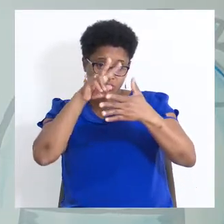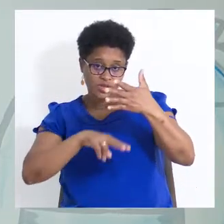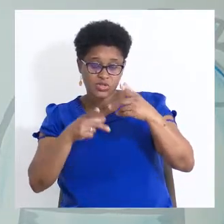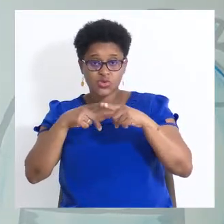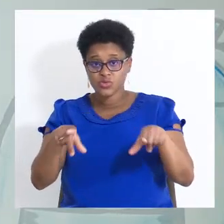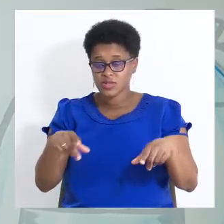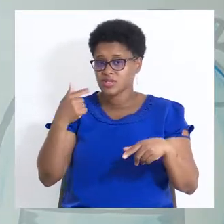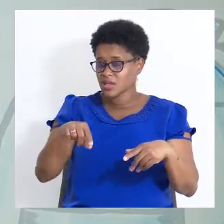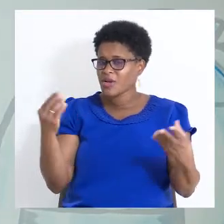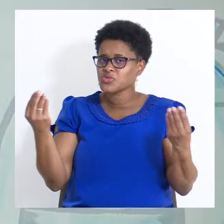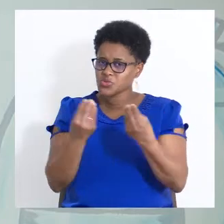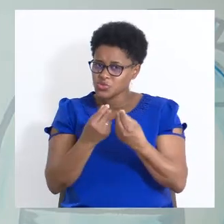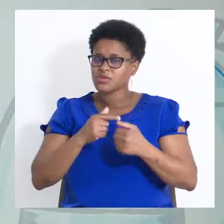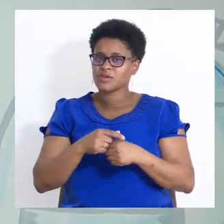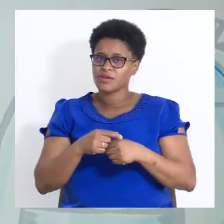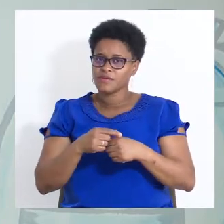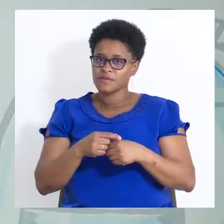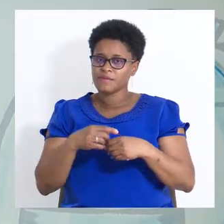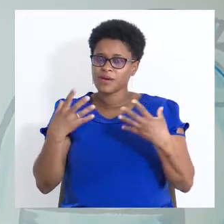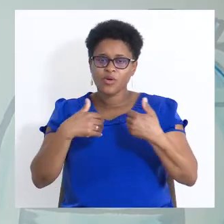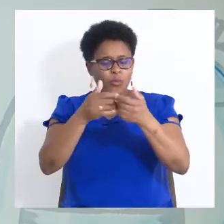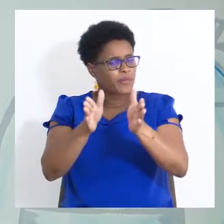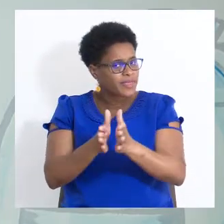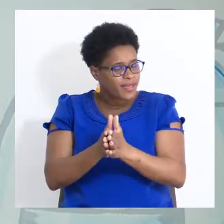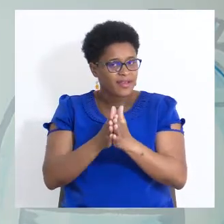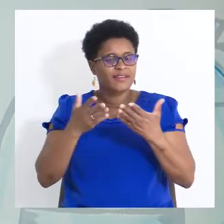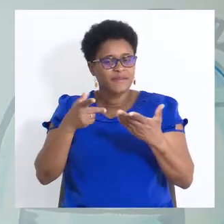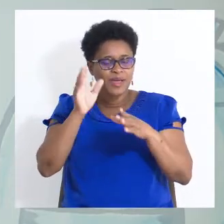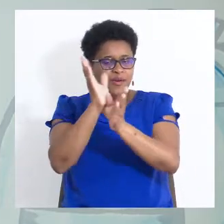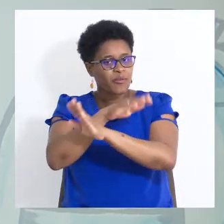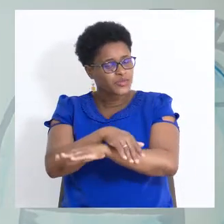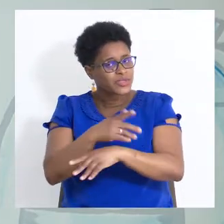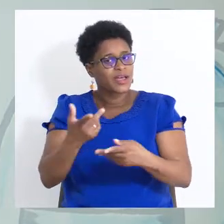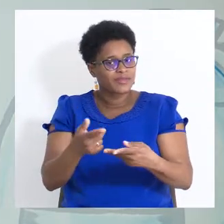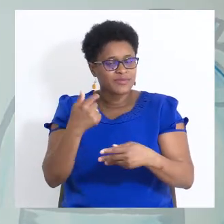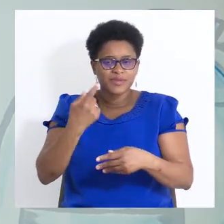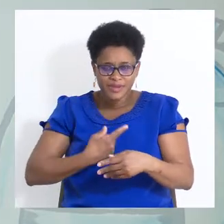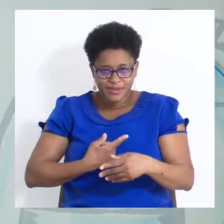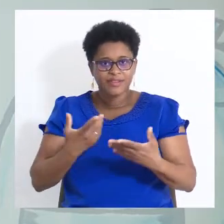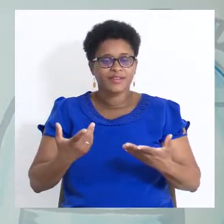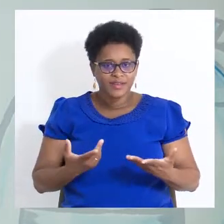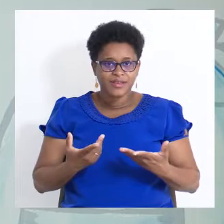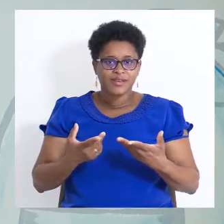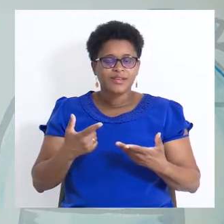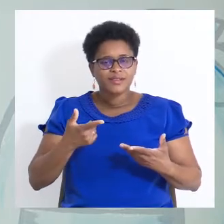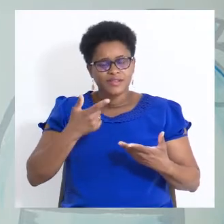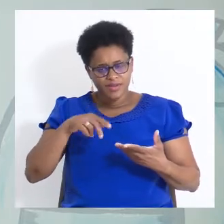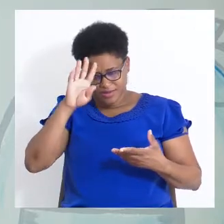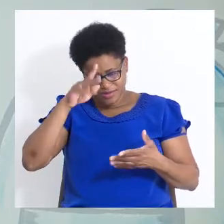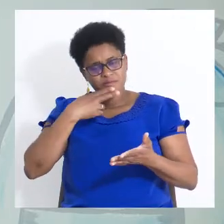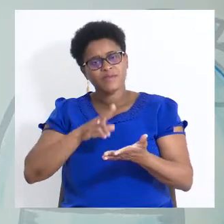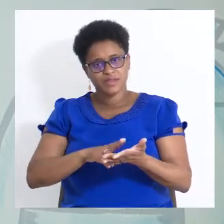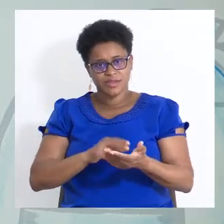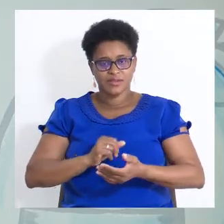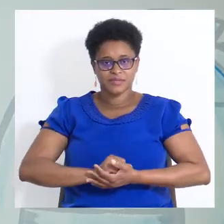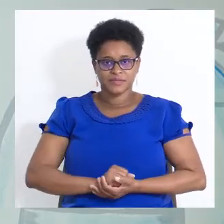texto linguístico, têm que estar juntos para complementarem, para que a publicidade de facto seja levada em conta